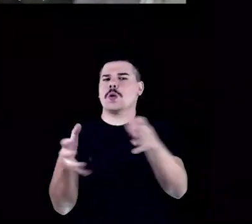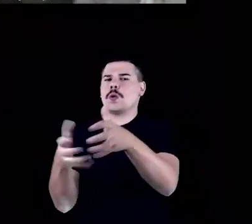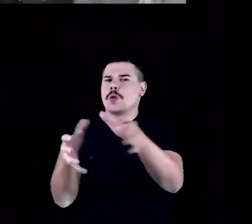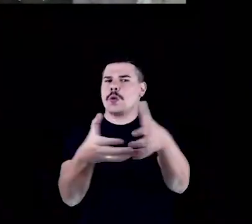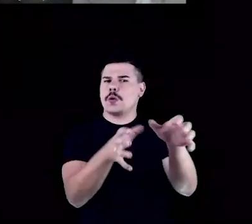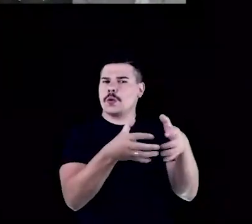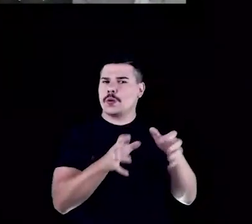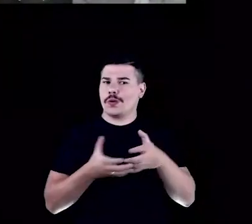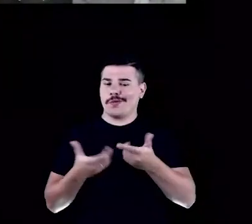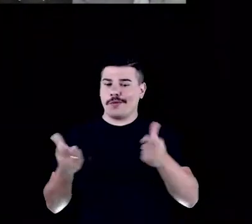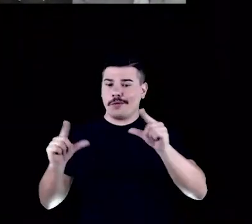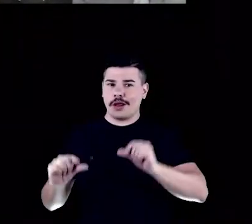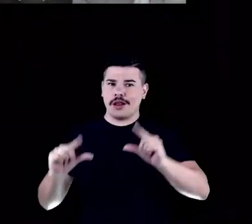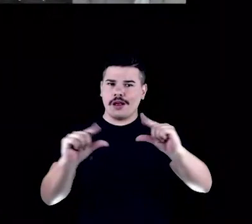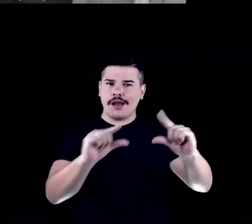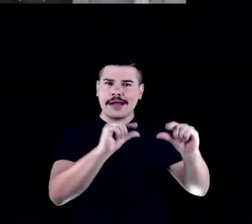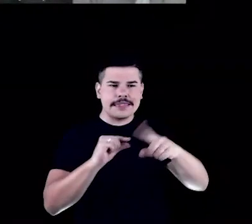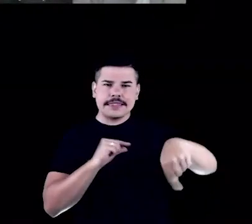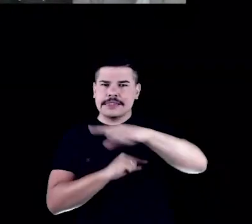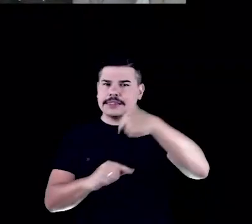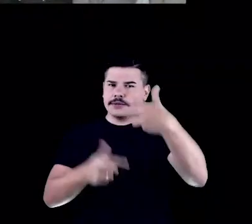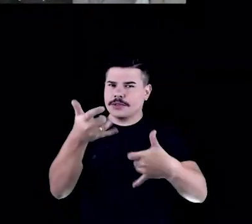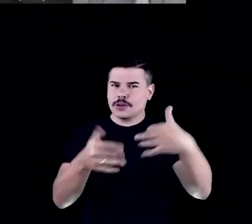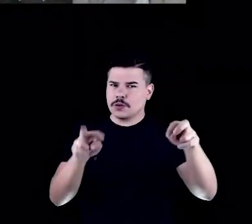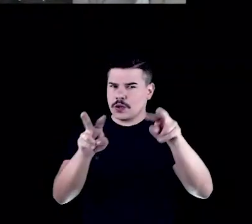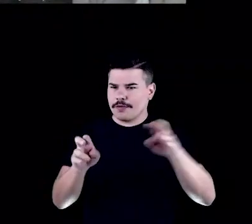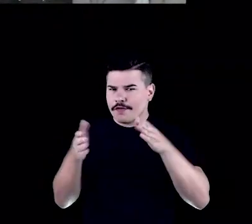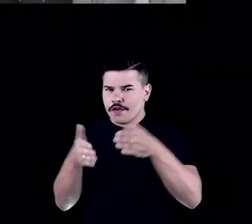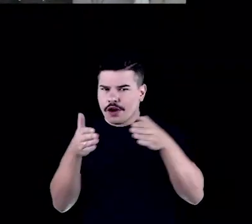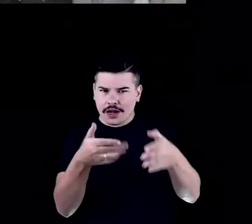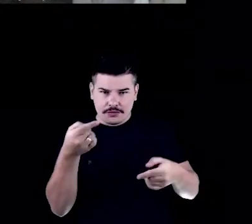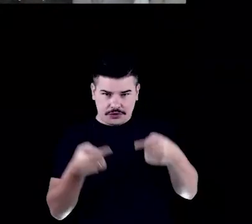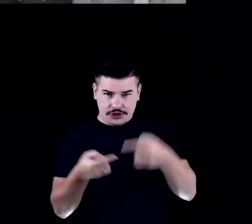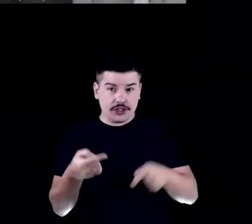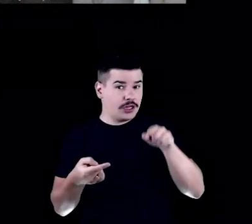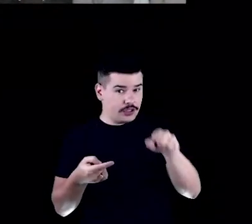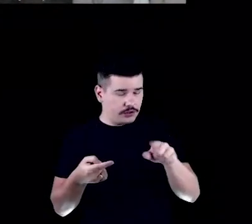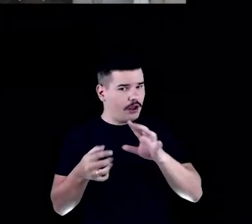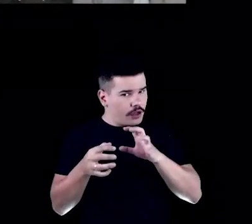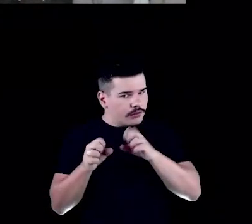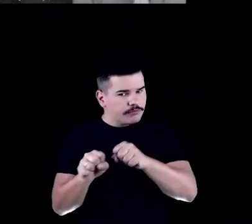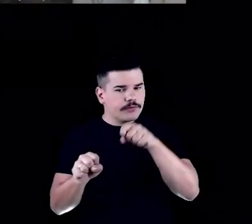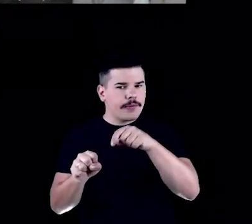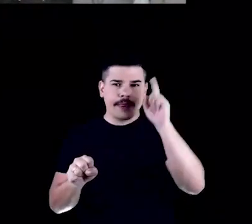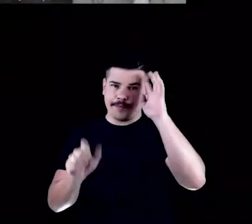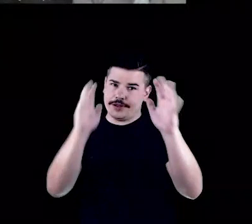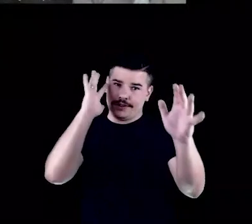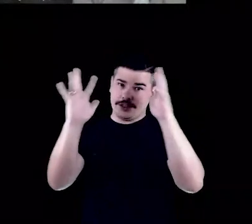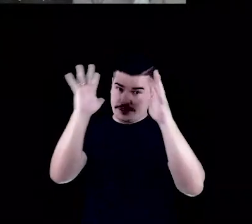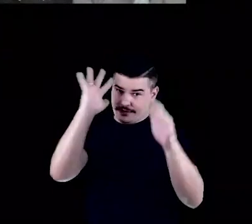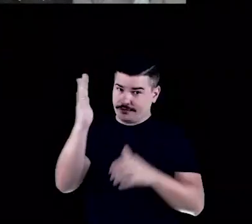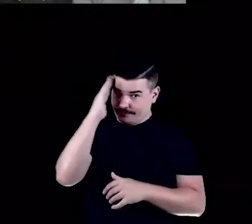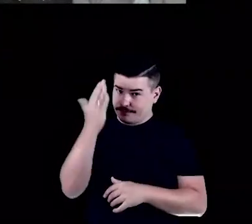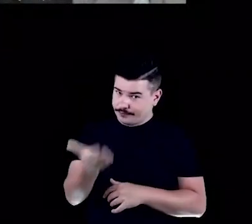que os grupos ditos minoritários sempre falem sobre as suas questões políticas, é um pouco dessa restrição imaginativa,